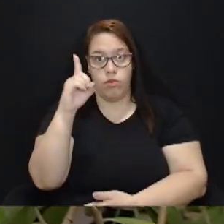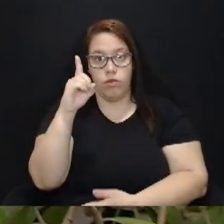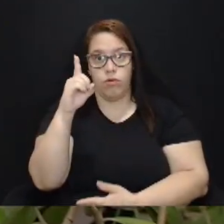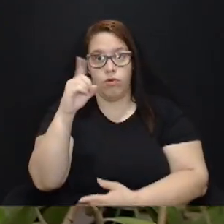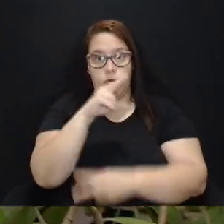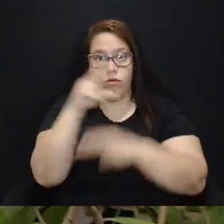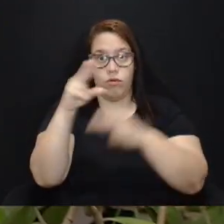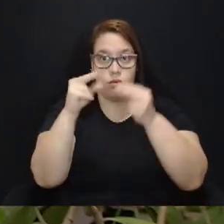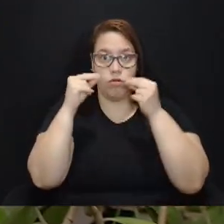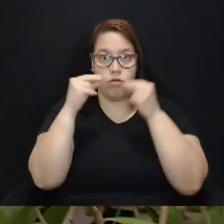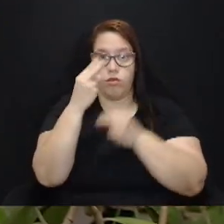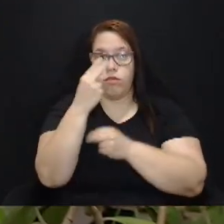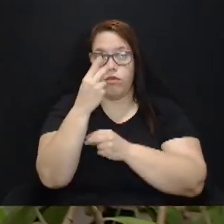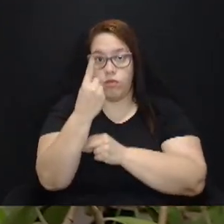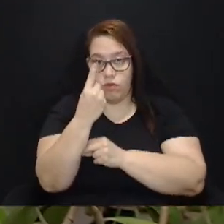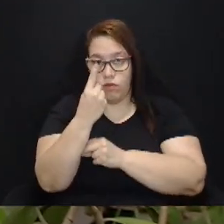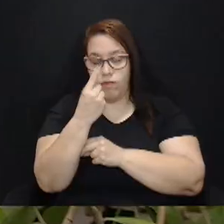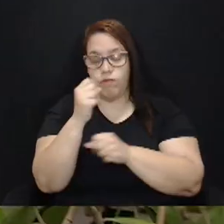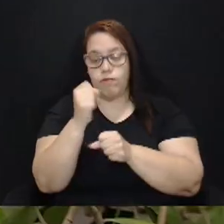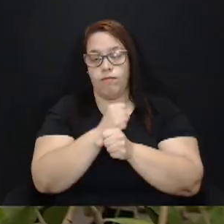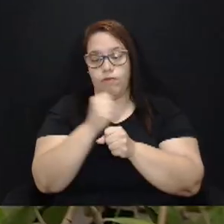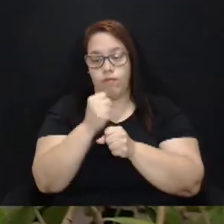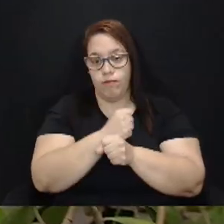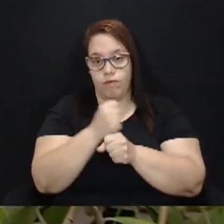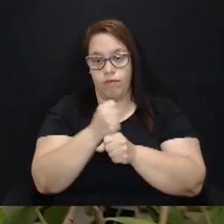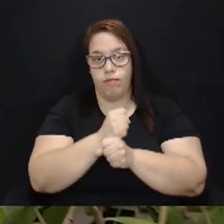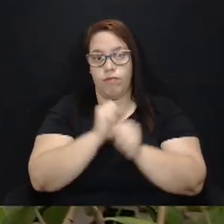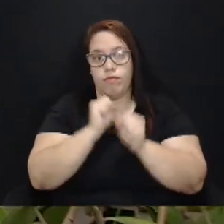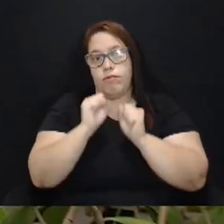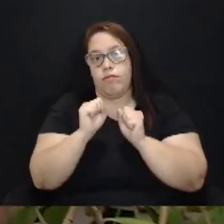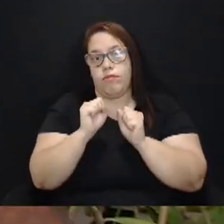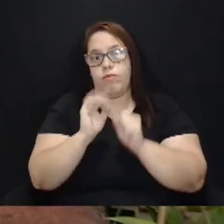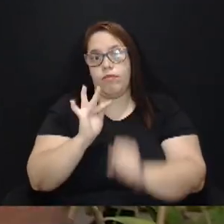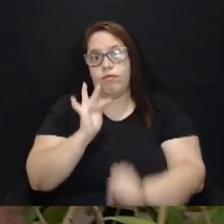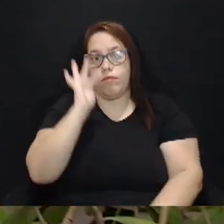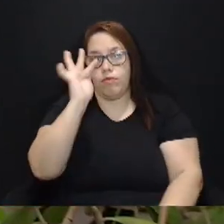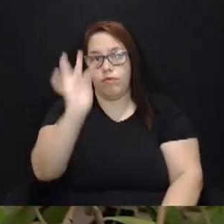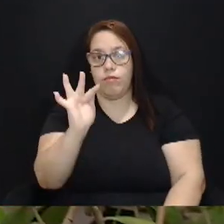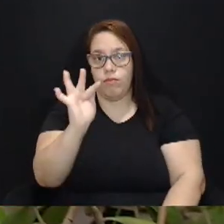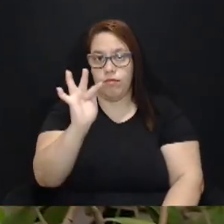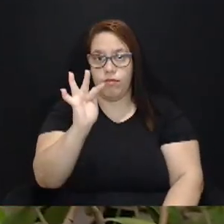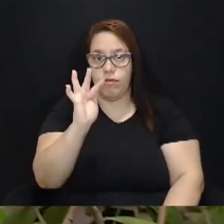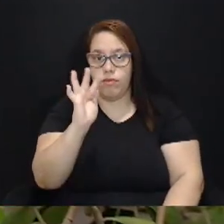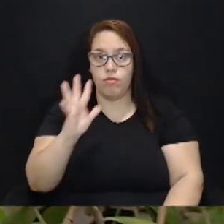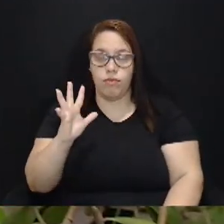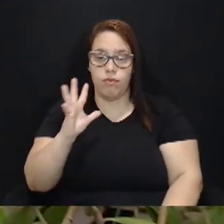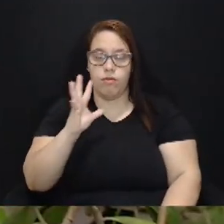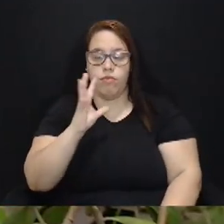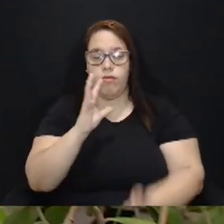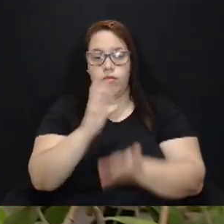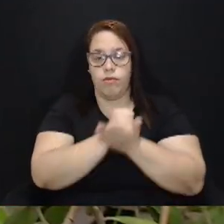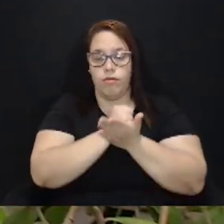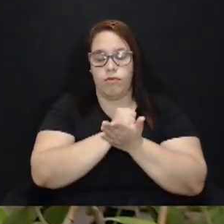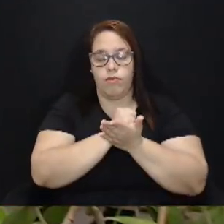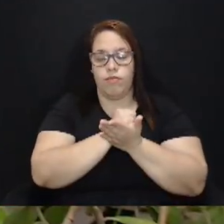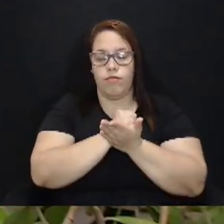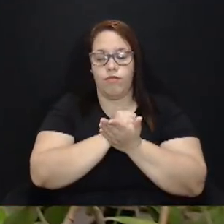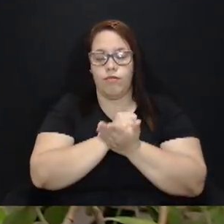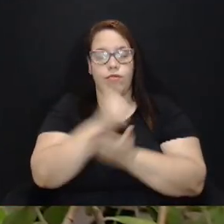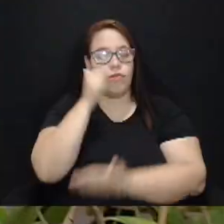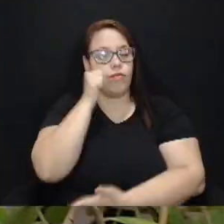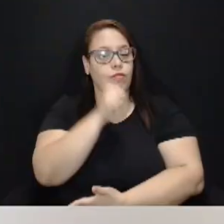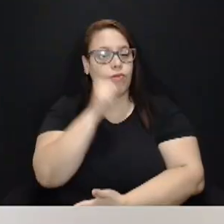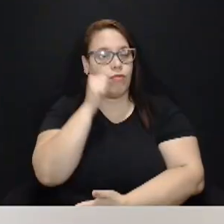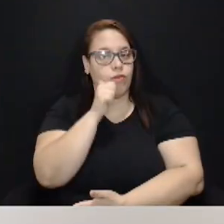21 anos para que a gente pudesse, no futuro, salvar outras mulheres, né? E é o que eu